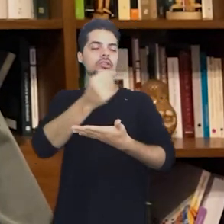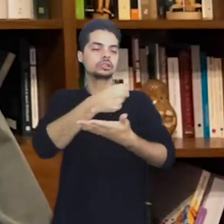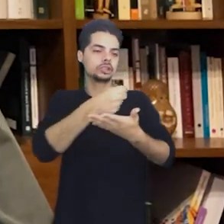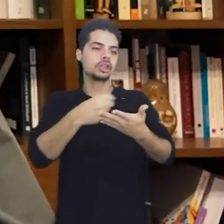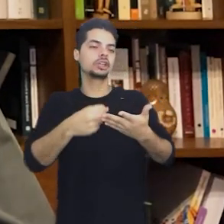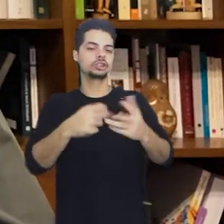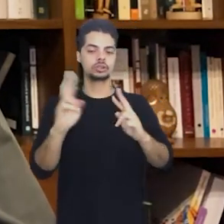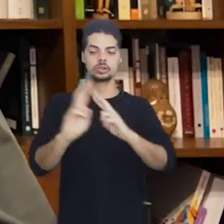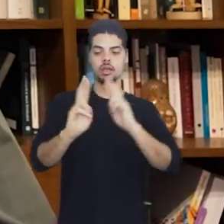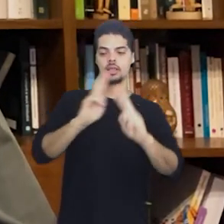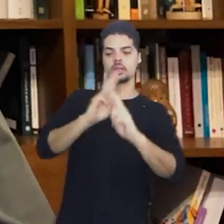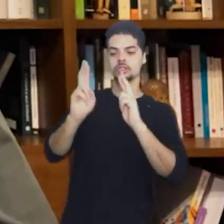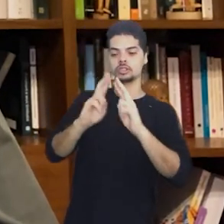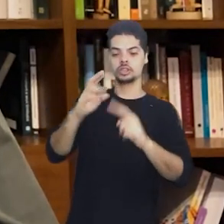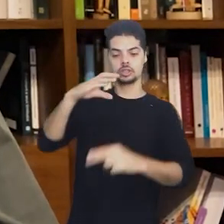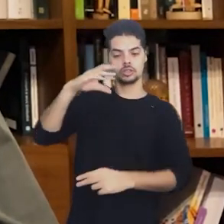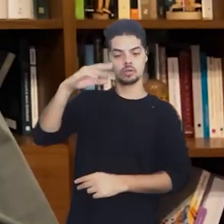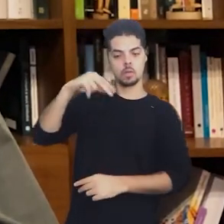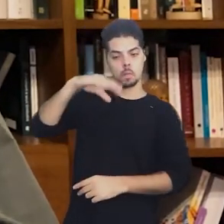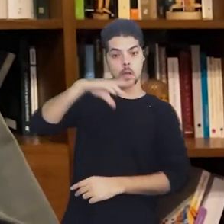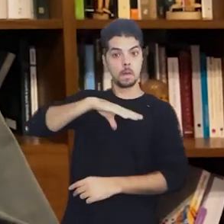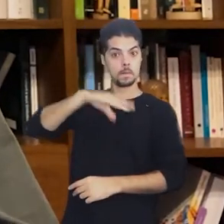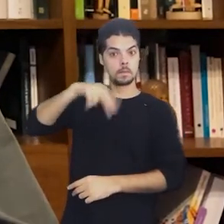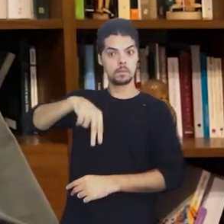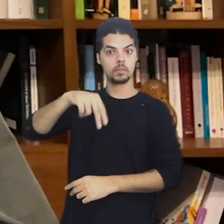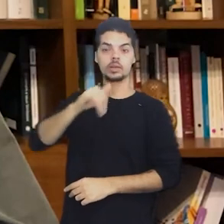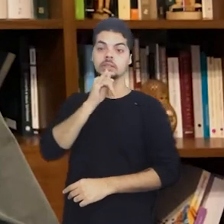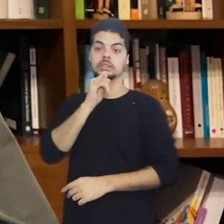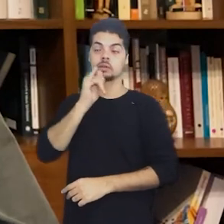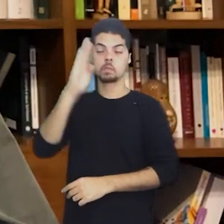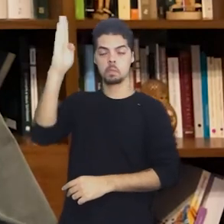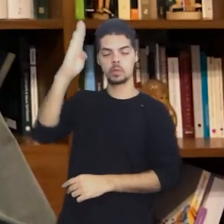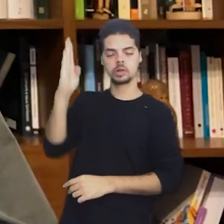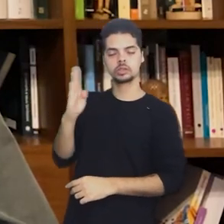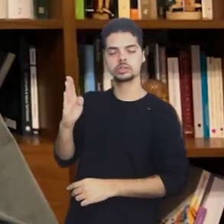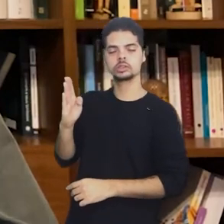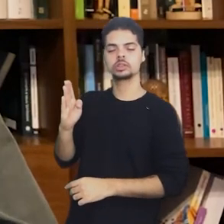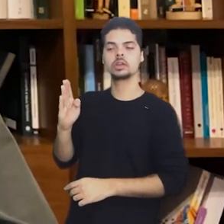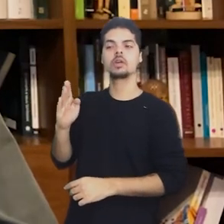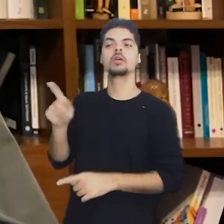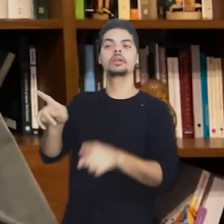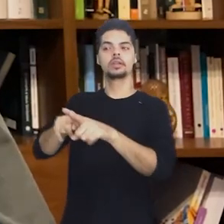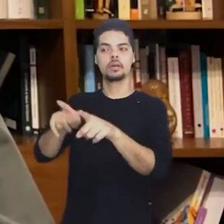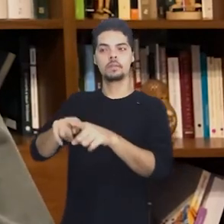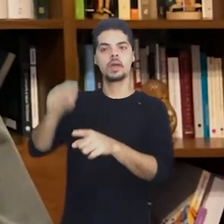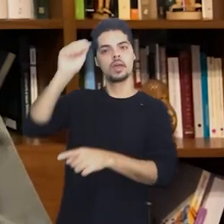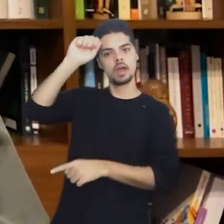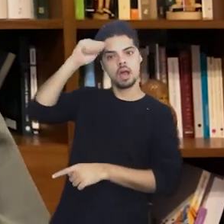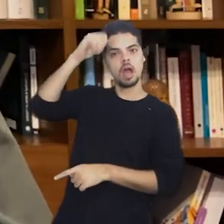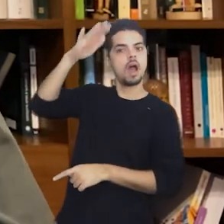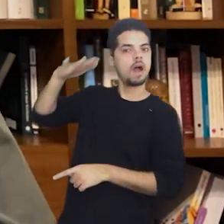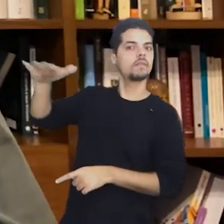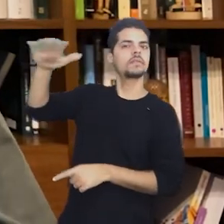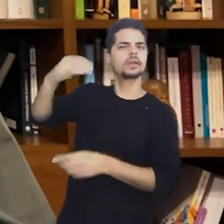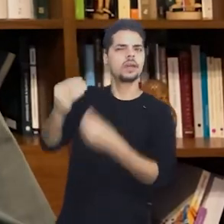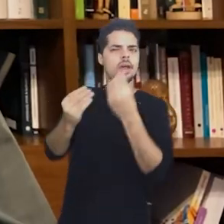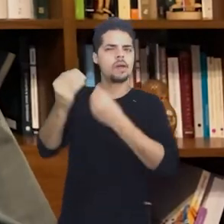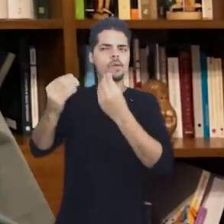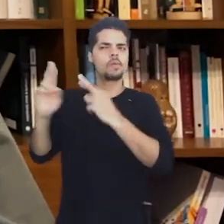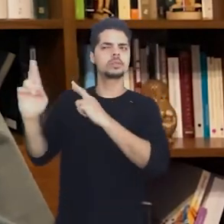Marinhas o Gilberto guselink estudou as relações entre Brasil e África e as ações da Marinha nessas relações